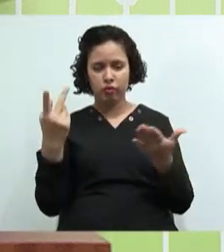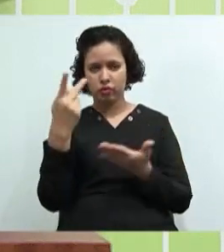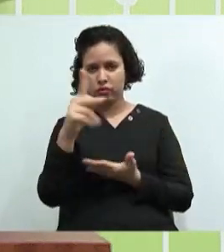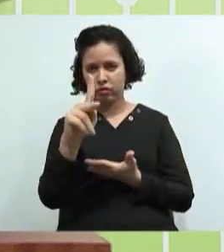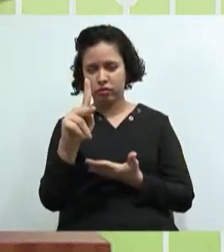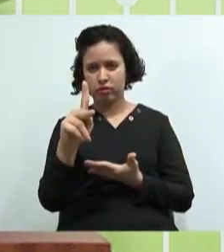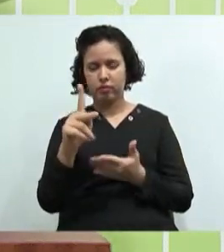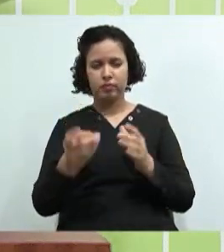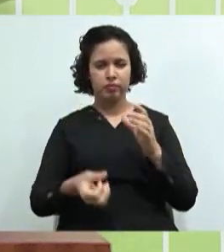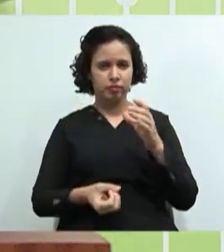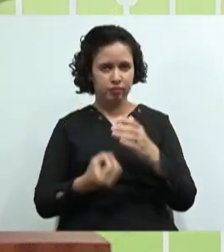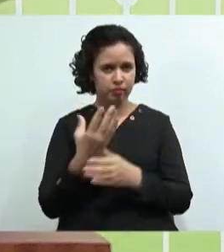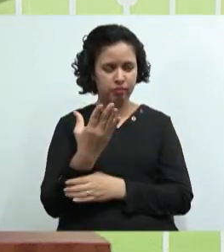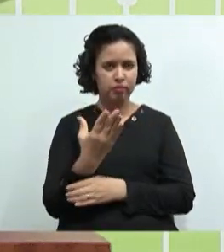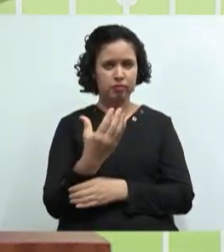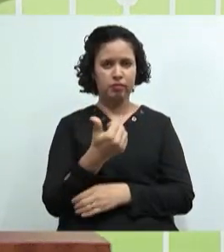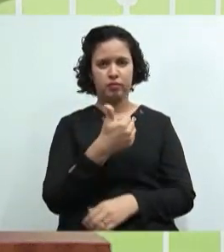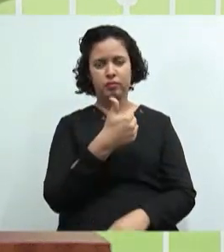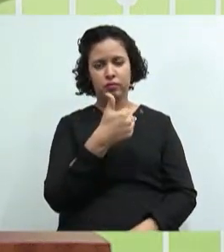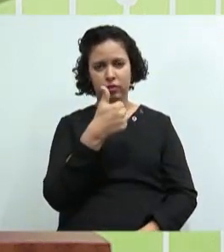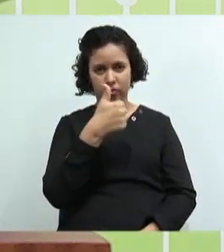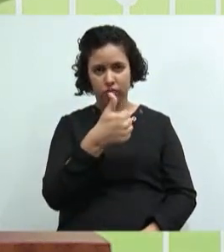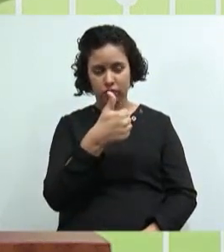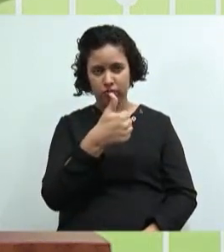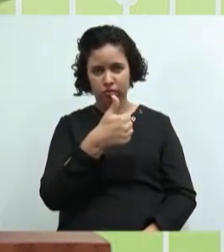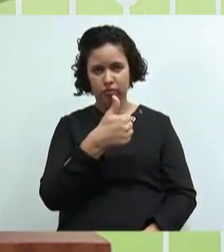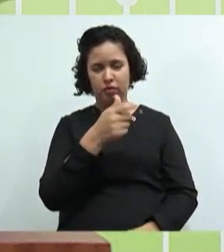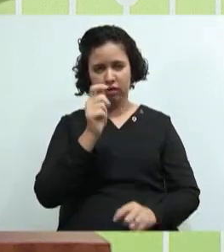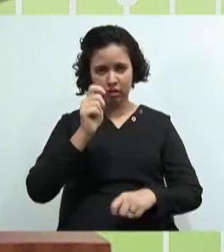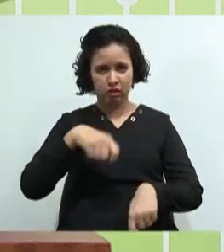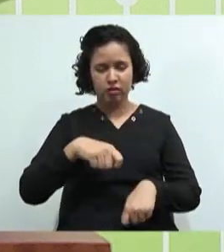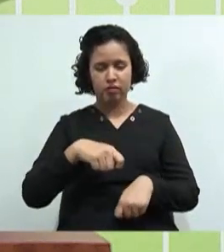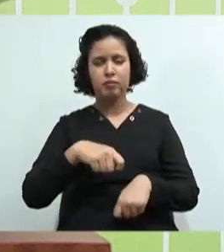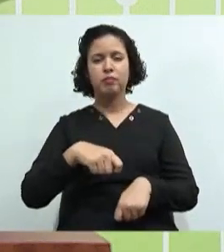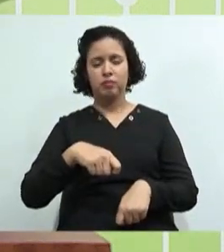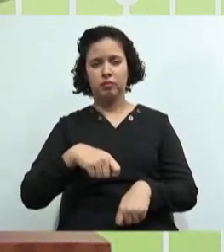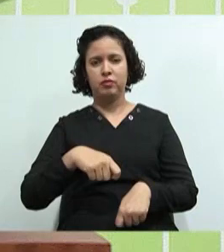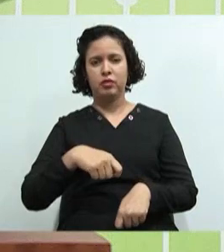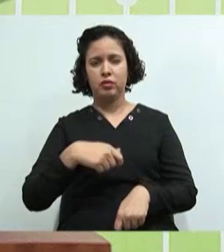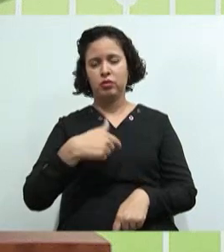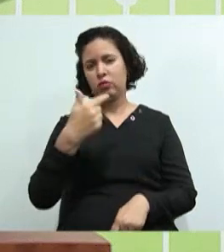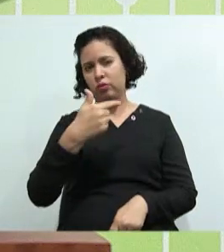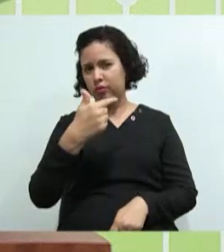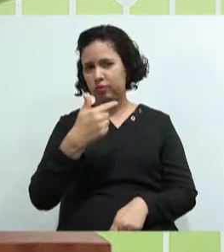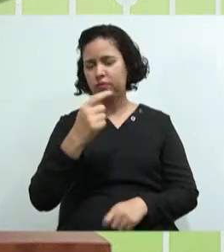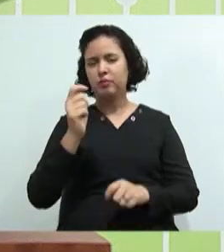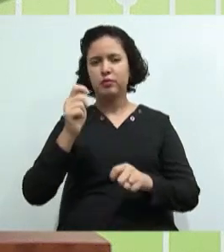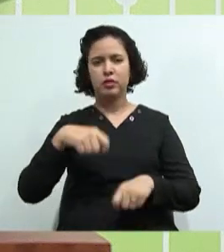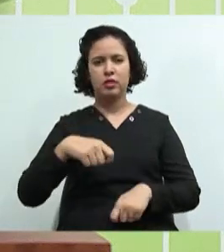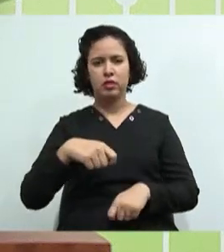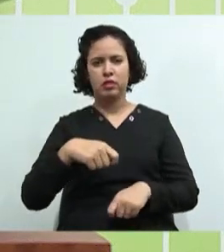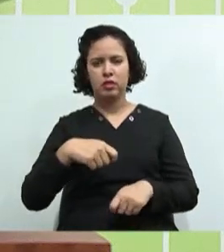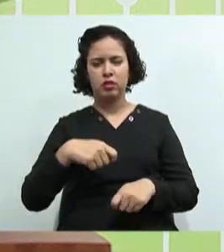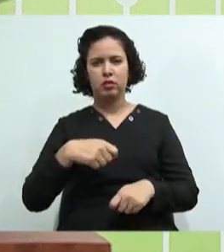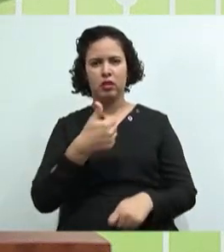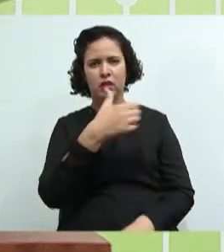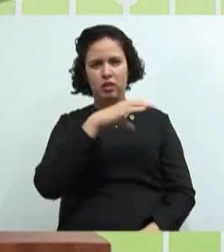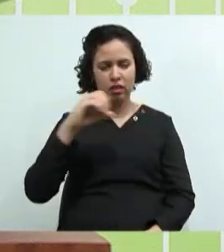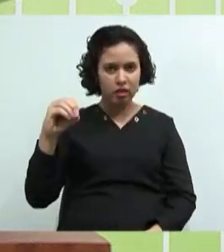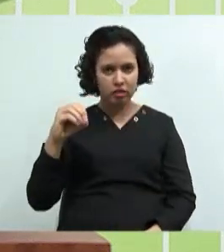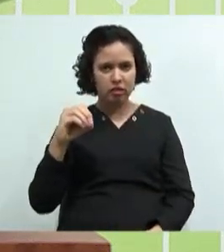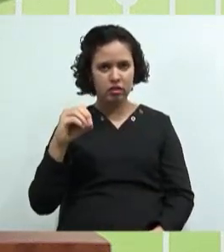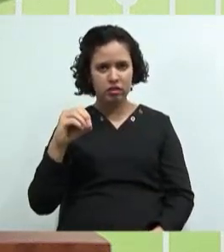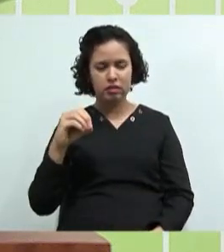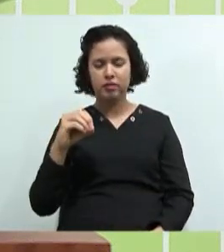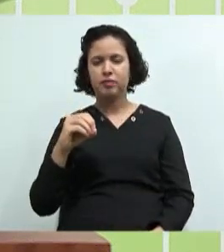você abrir uma cooperativa, uma unidade é suficiente? Pode ser que seja. 2 unidades? Talvez sim. Agora 10, só na sua região.